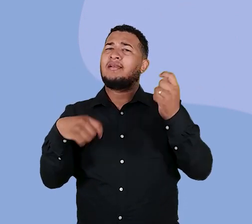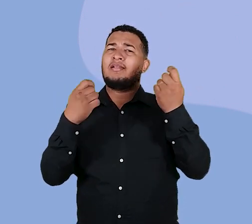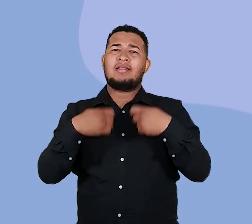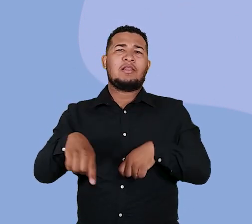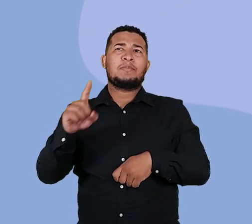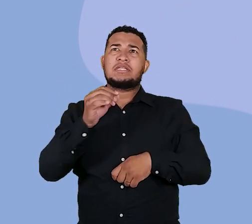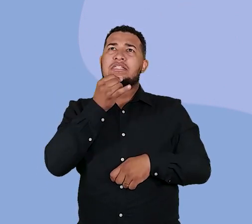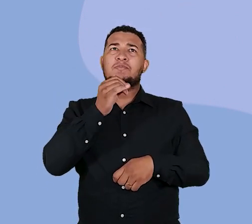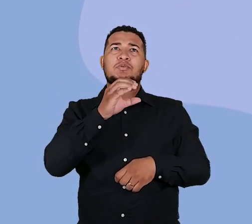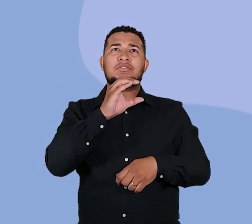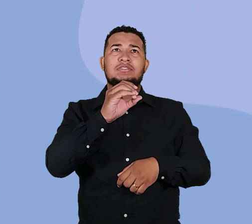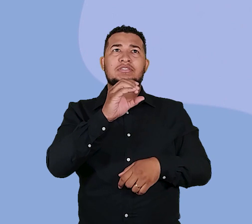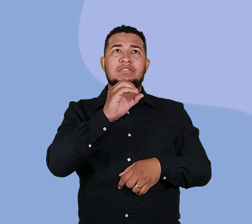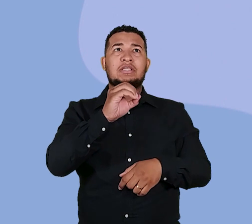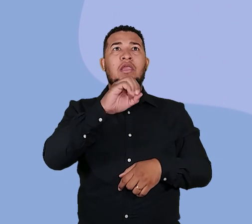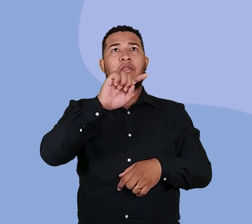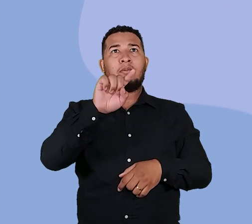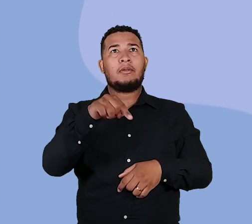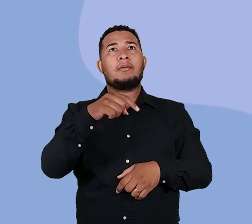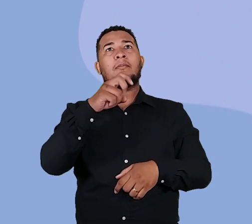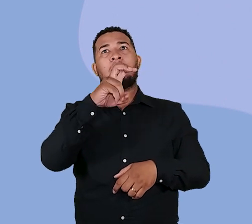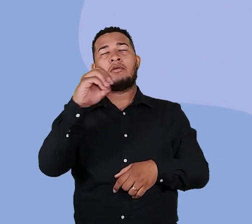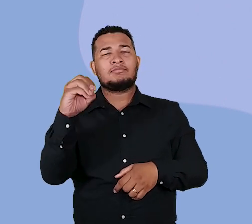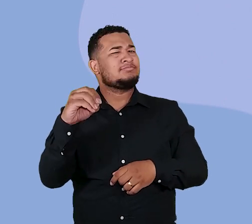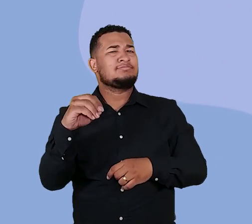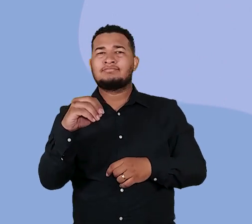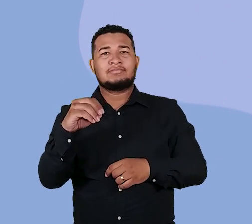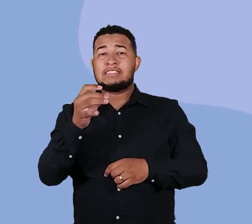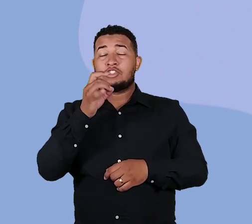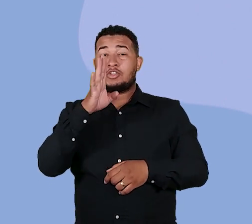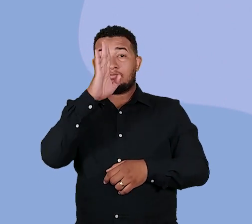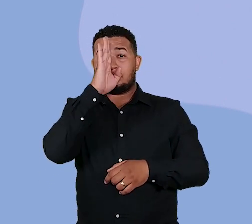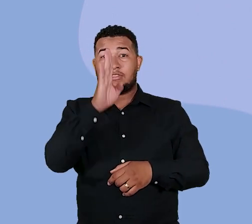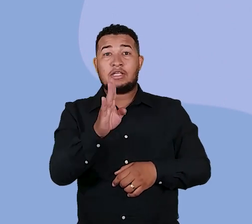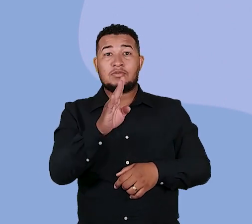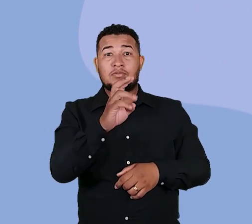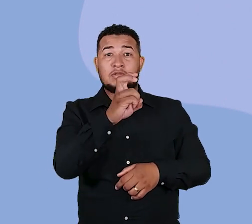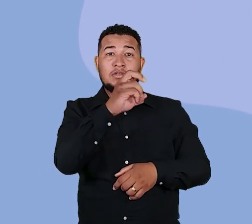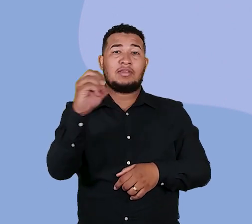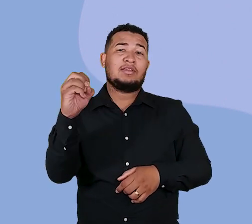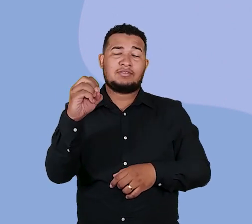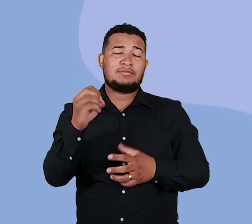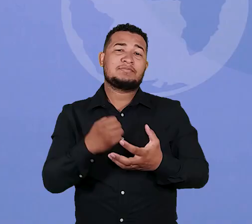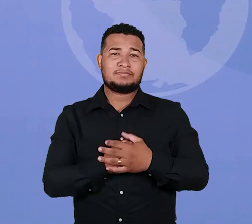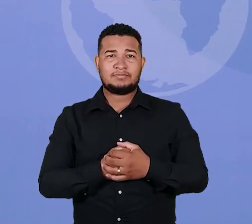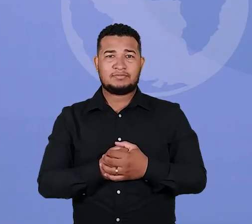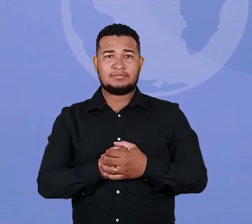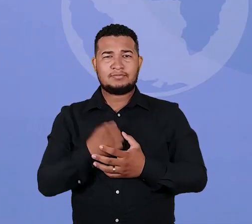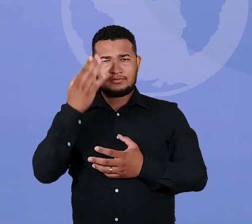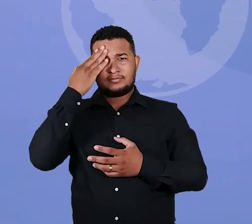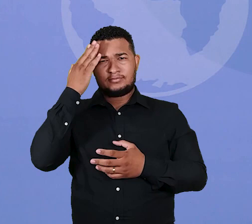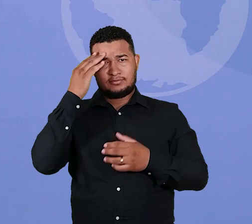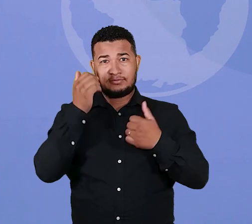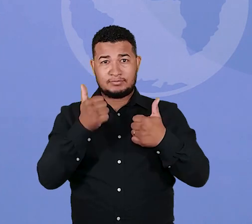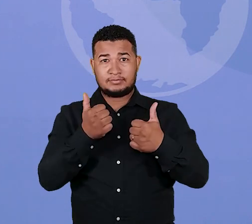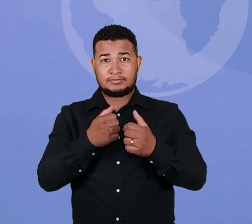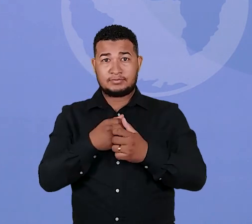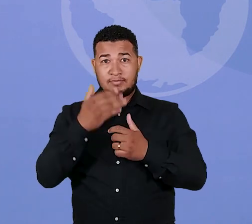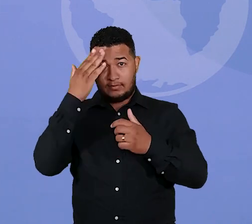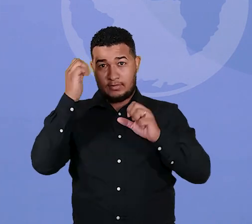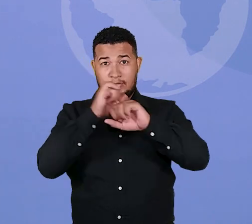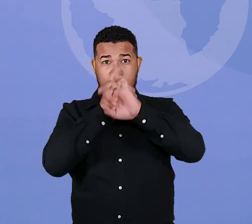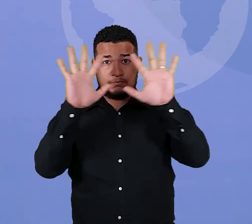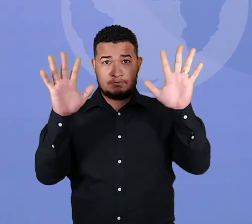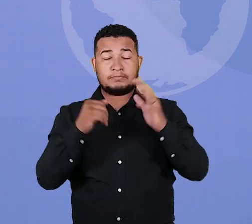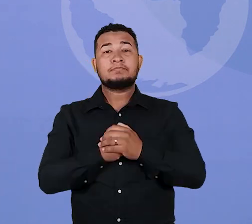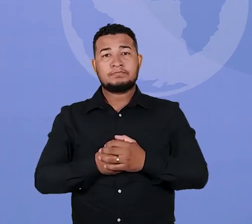vai precisar ler 0.500, né, gente? Basta ler apenas 500. Tudo bem até aí? Até aqui